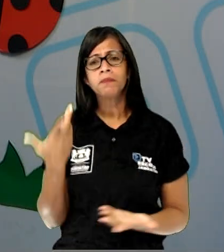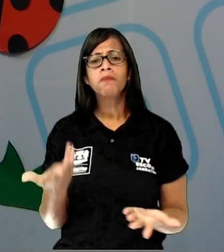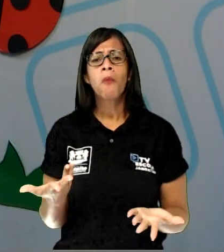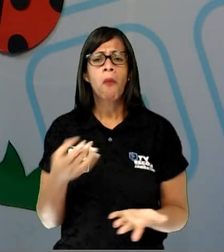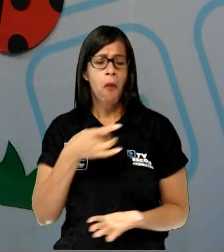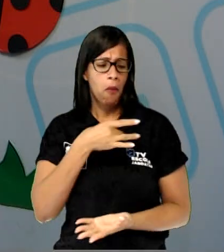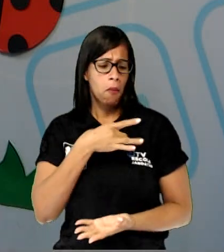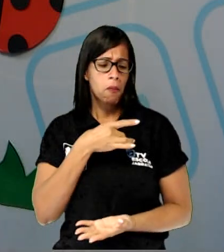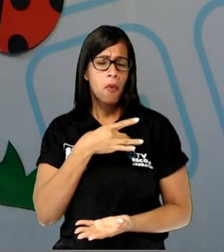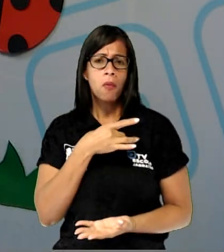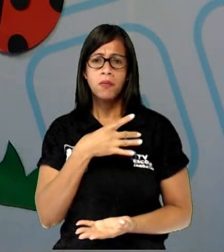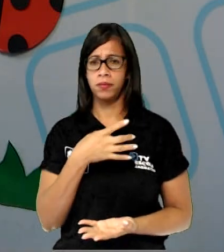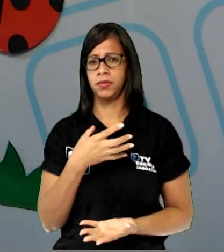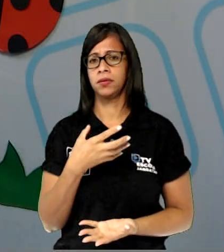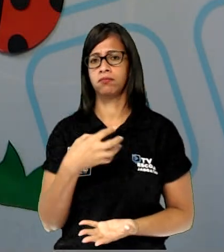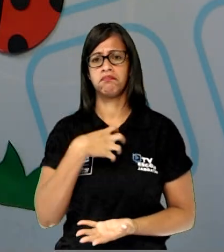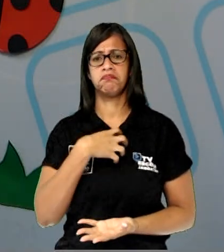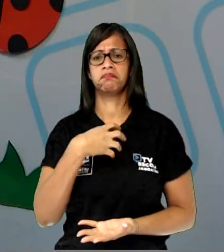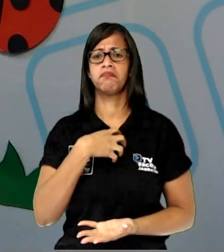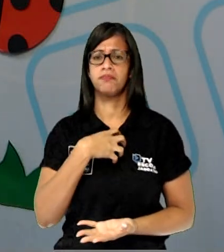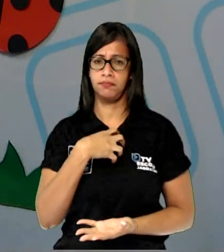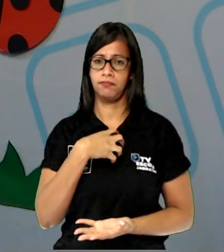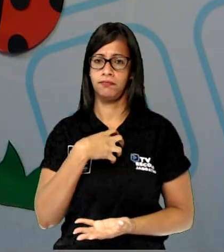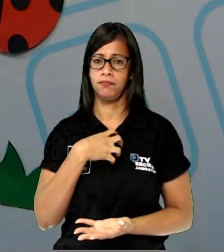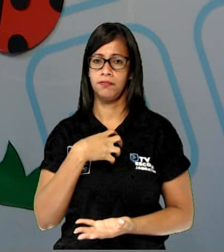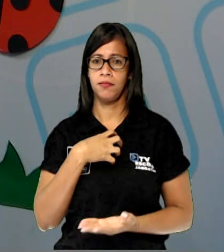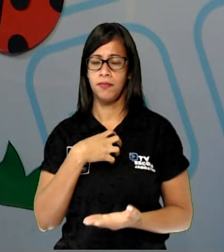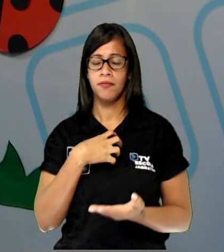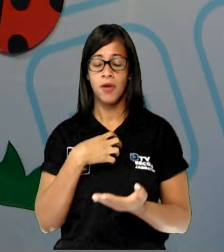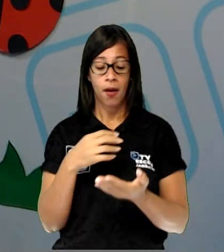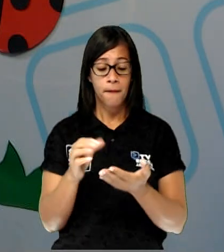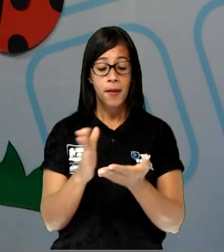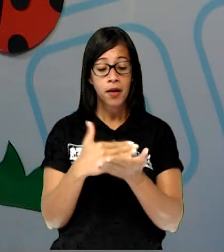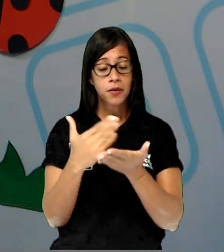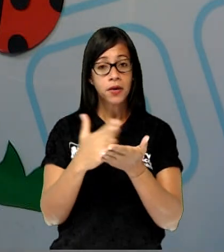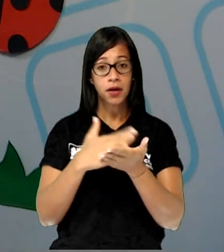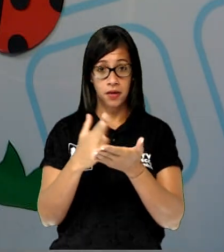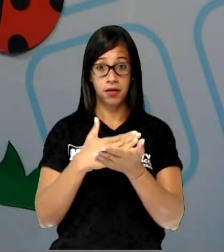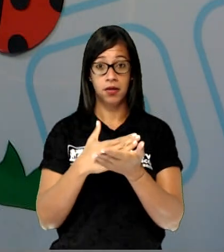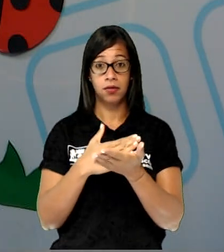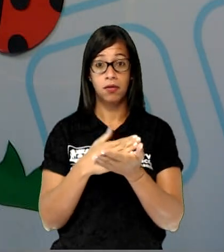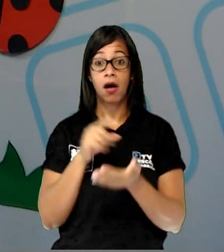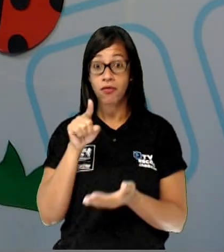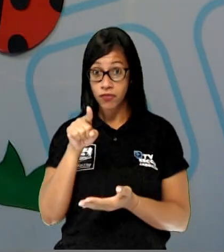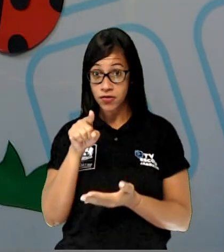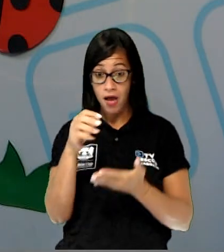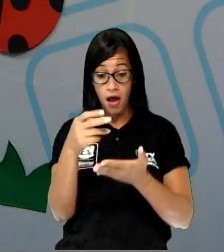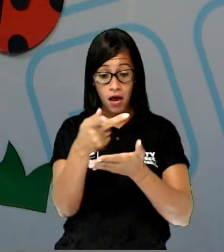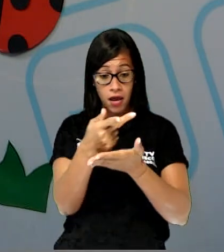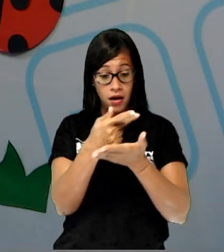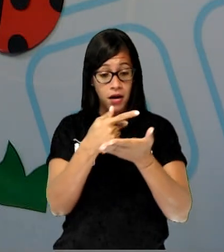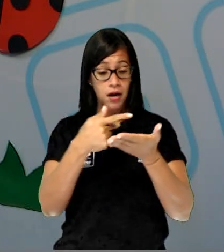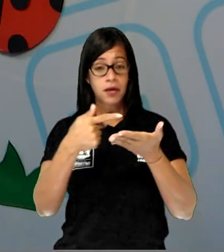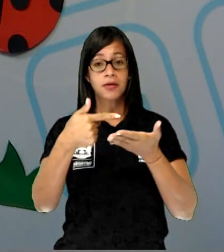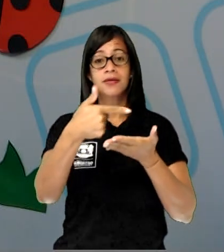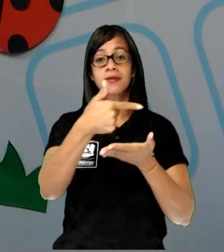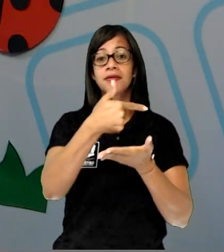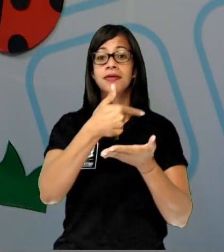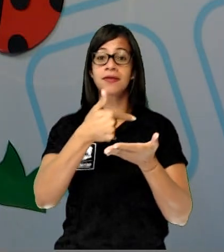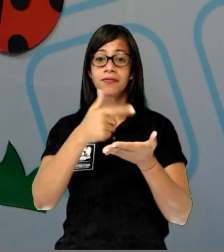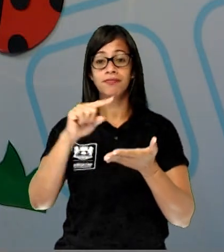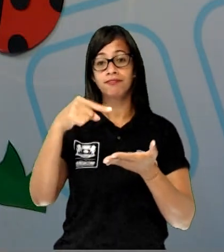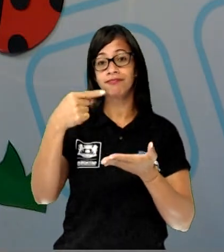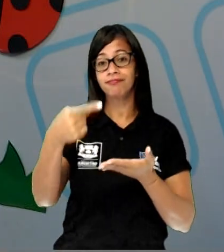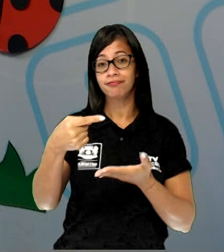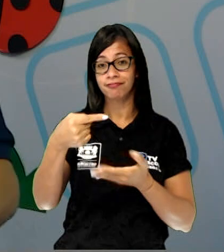sua vida. Pega o caderno de desenho e você vai desenhar esse medo. Depois, no momento oportuno, a gente